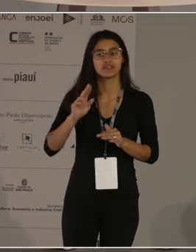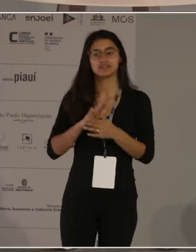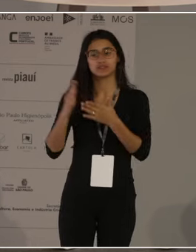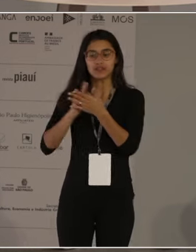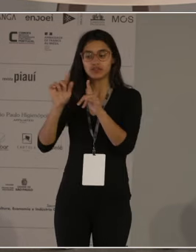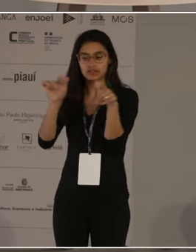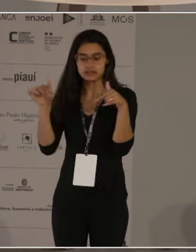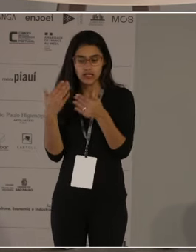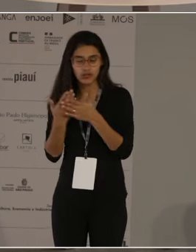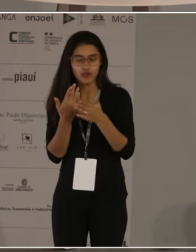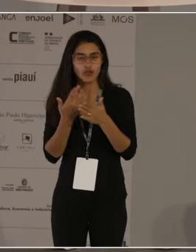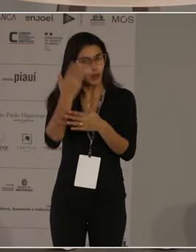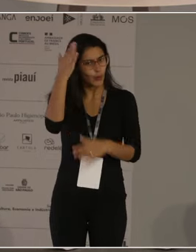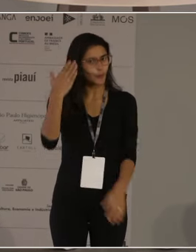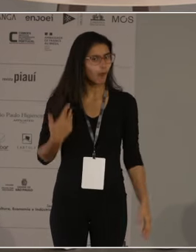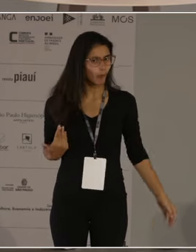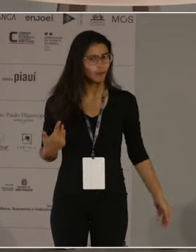aula, é uma honra muito grande.